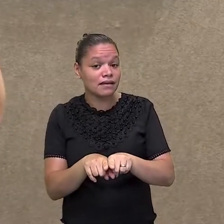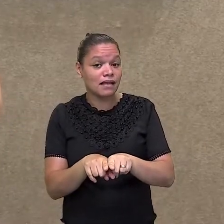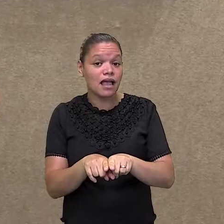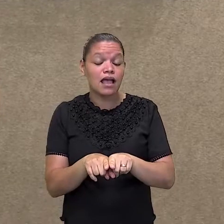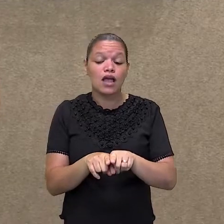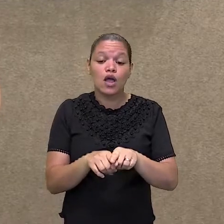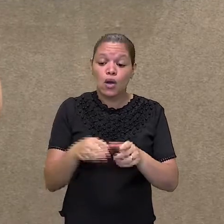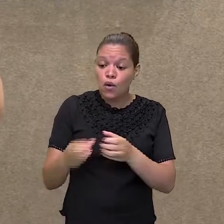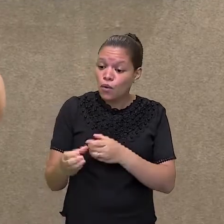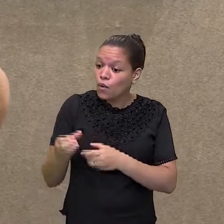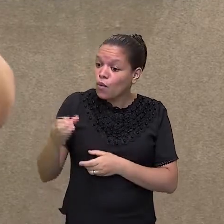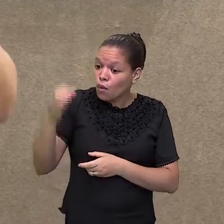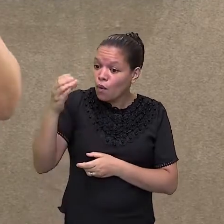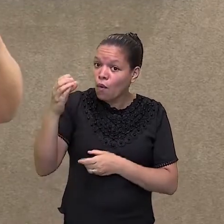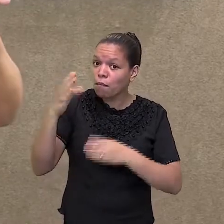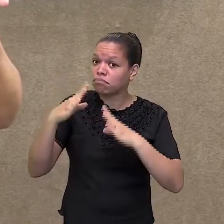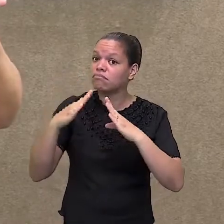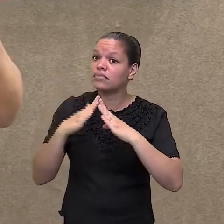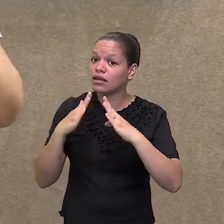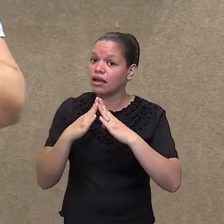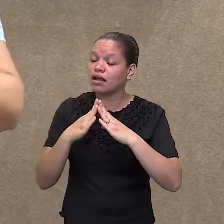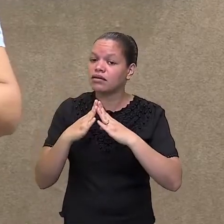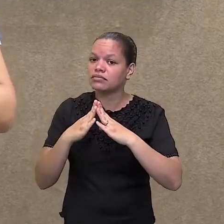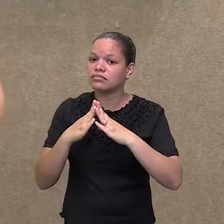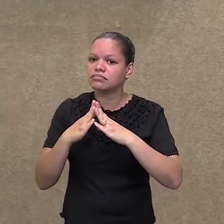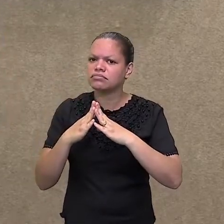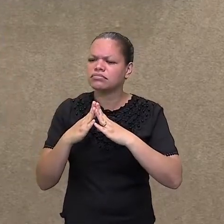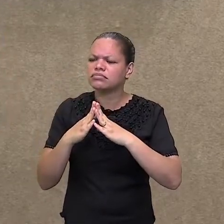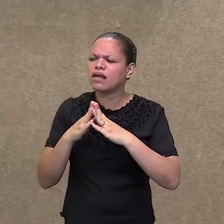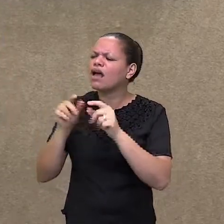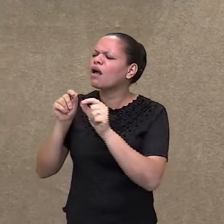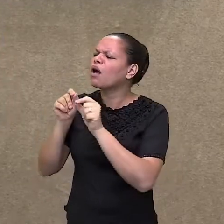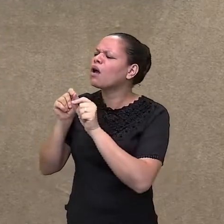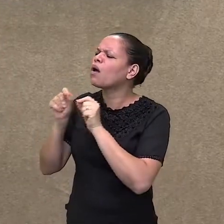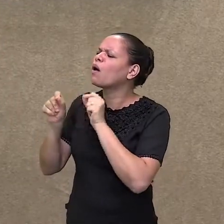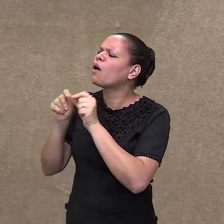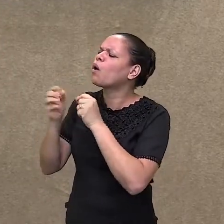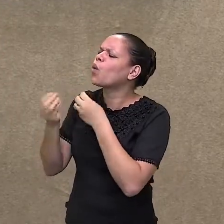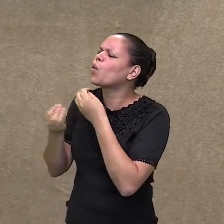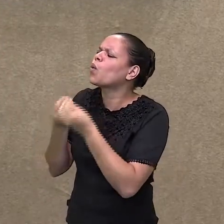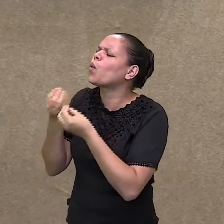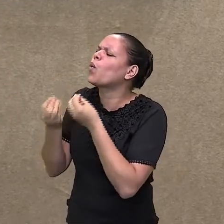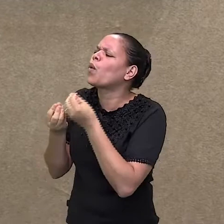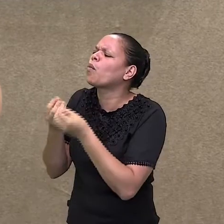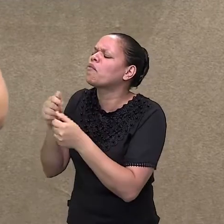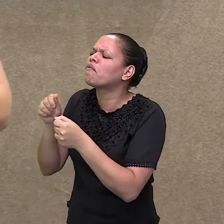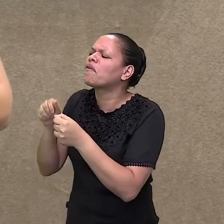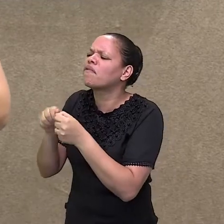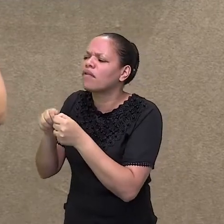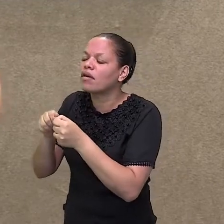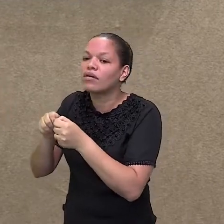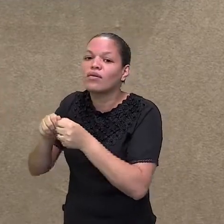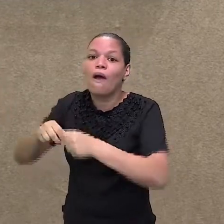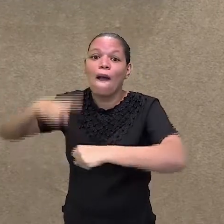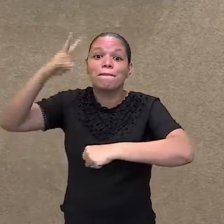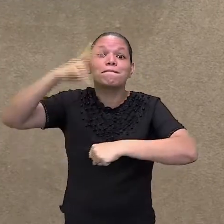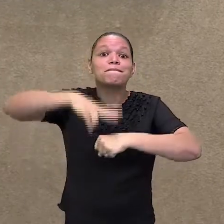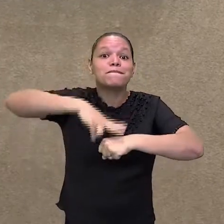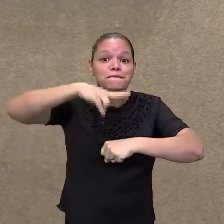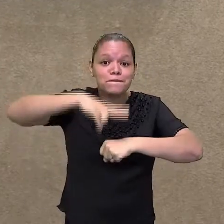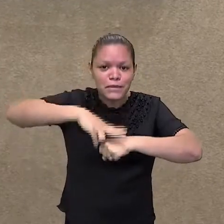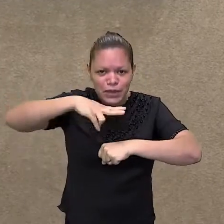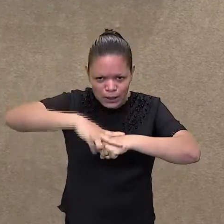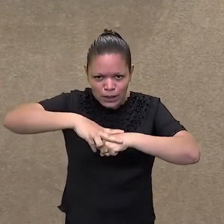feito? Responde rápido. Vidro. O vidro, ele foi transformado em